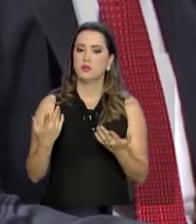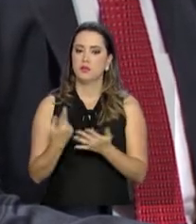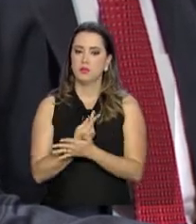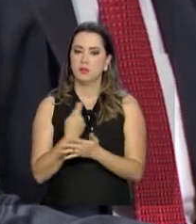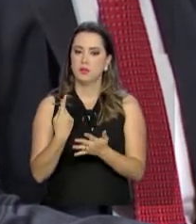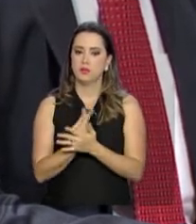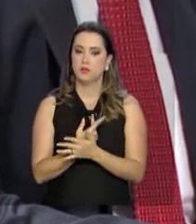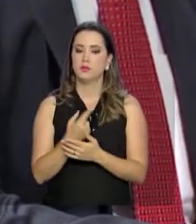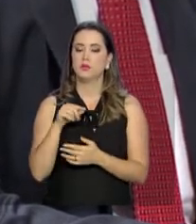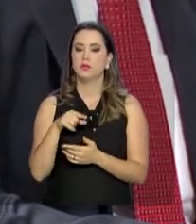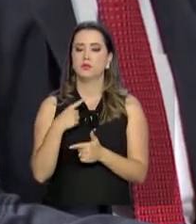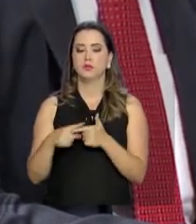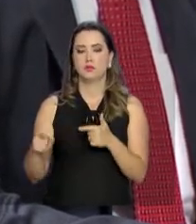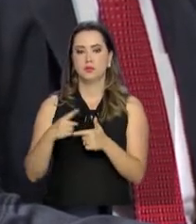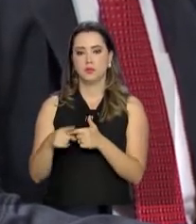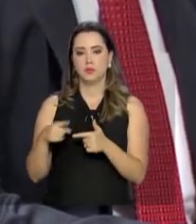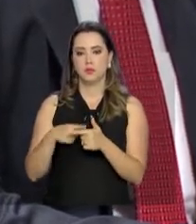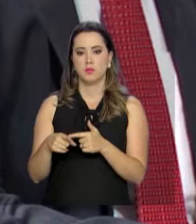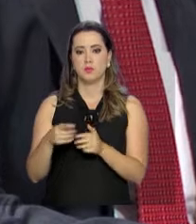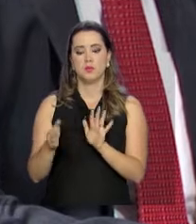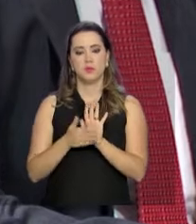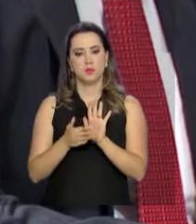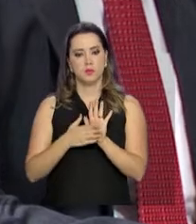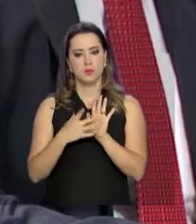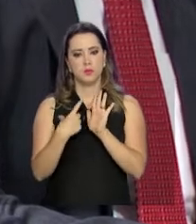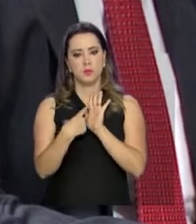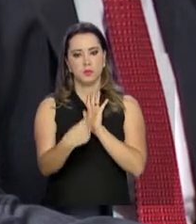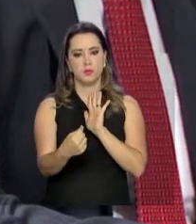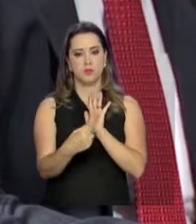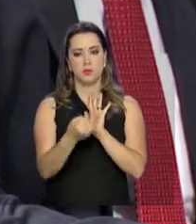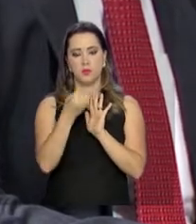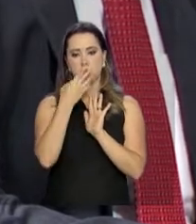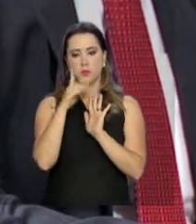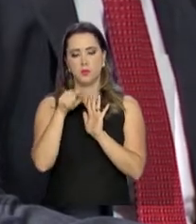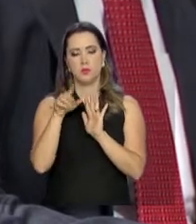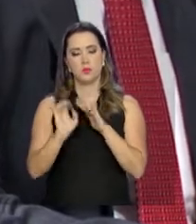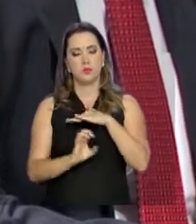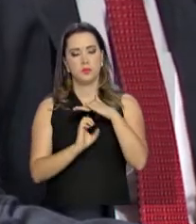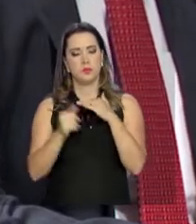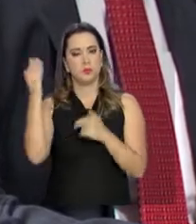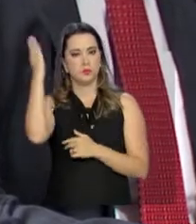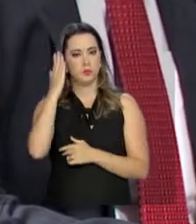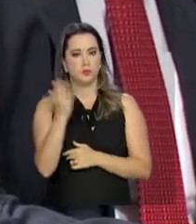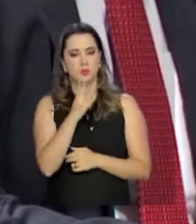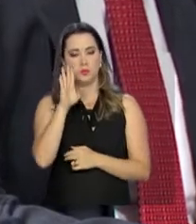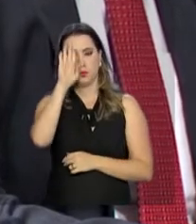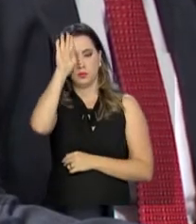destes fatos é imprevisível a proporcionando uma saída benéfica para o estado brasileiro e principalmente para os usuários